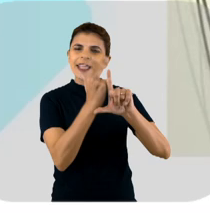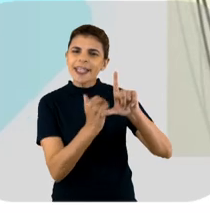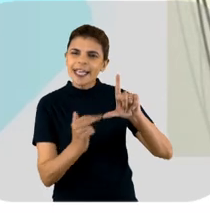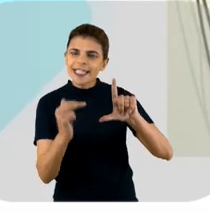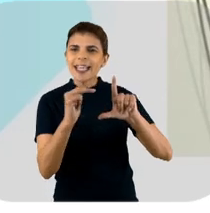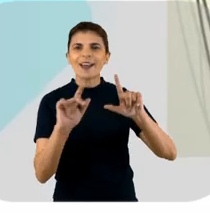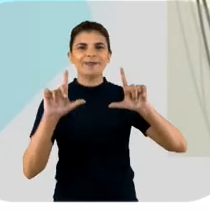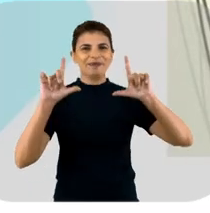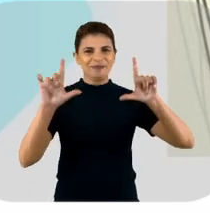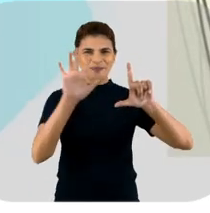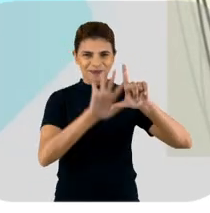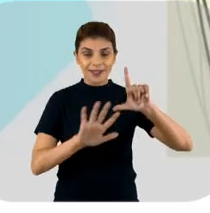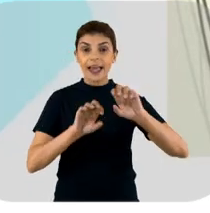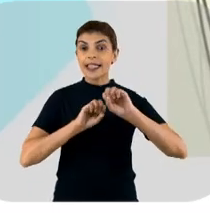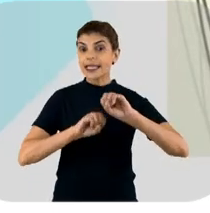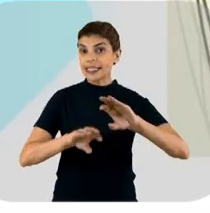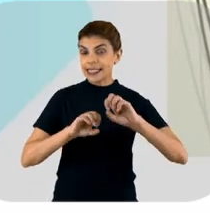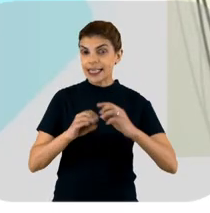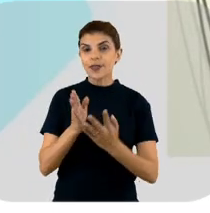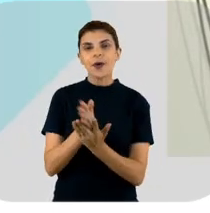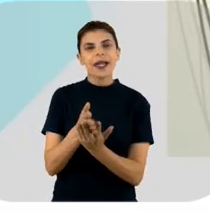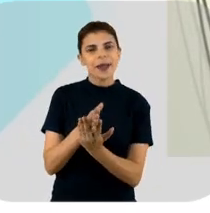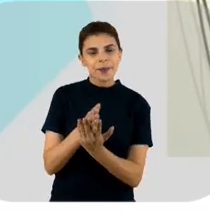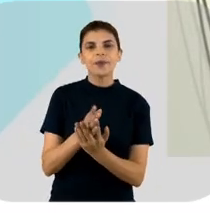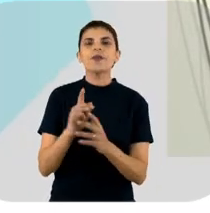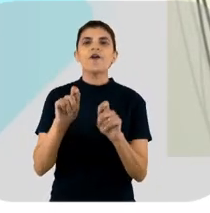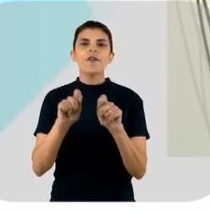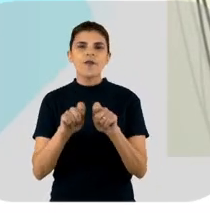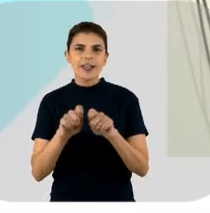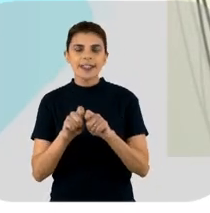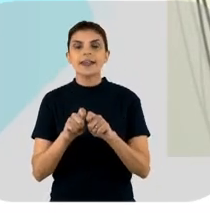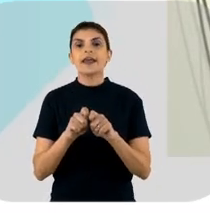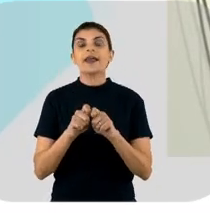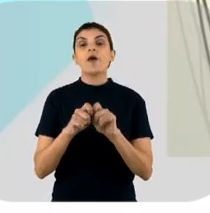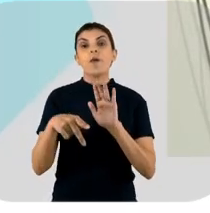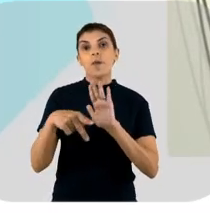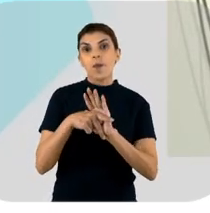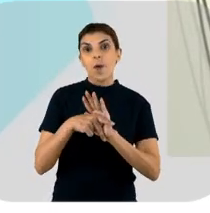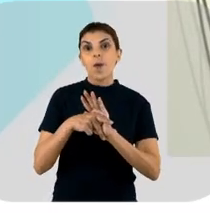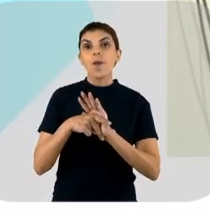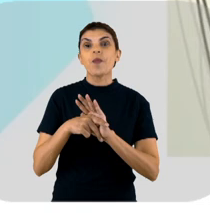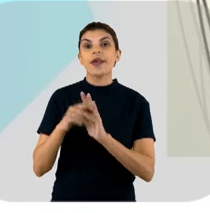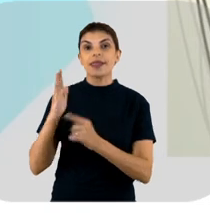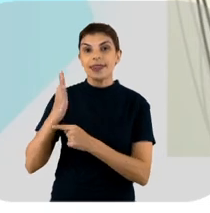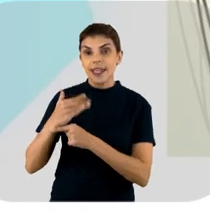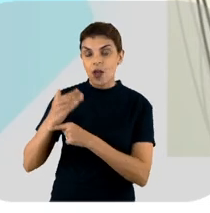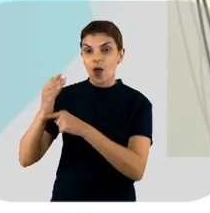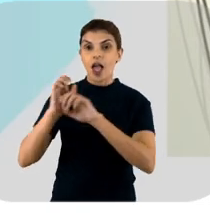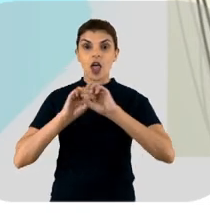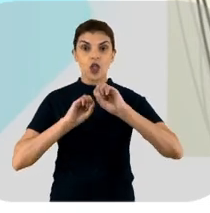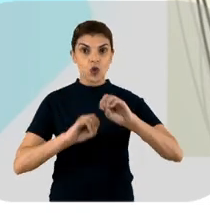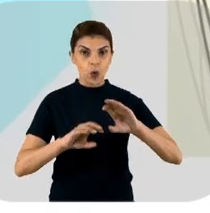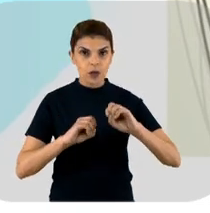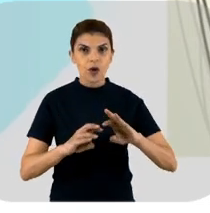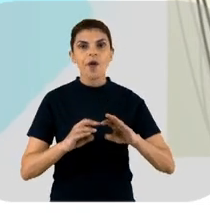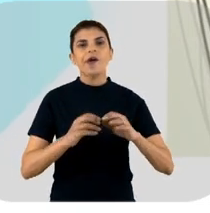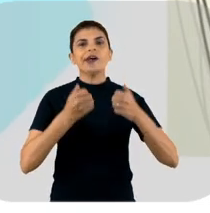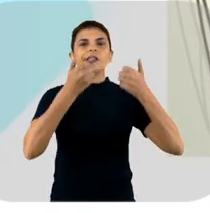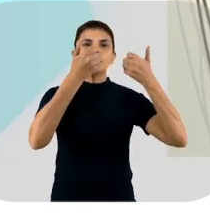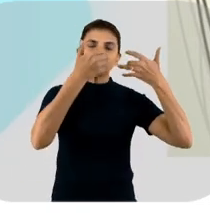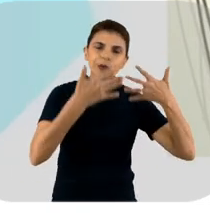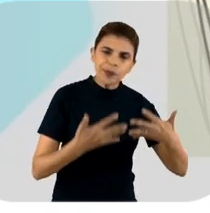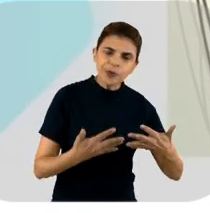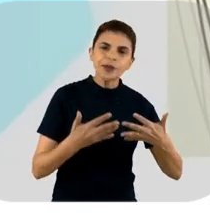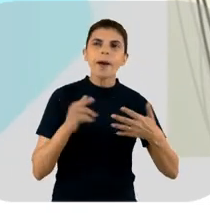de um curso que está aí, Ensino Híbrido, Personalização e Tecnologia na Educação, da Fundação foi